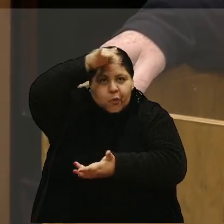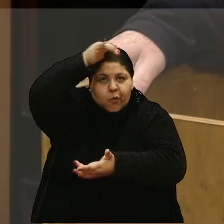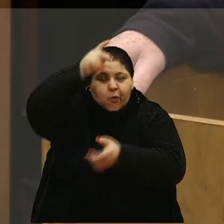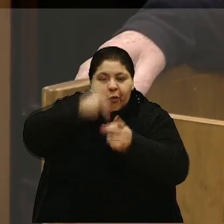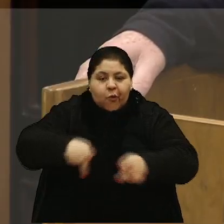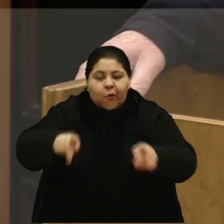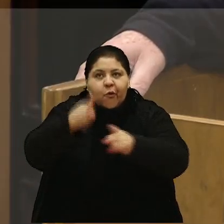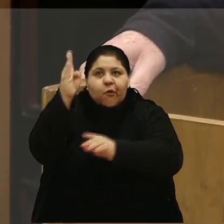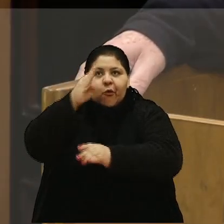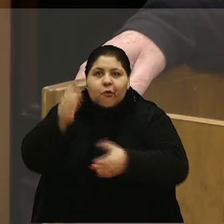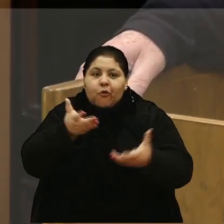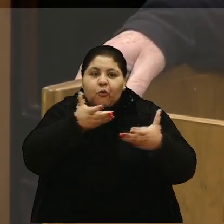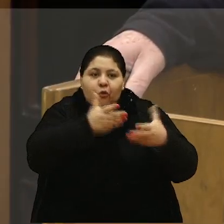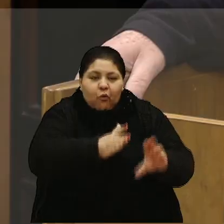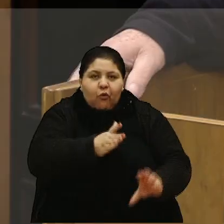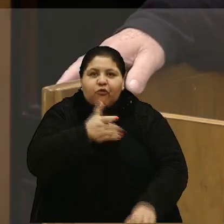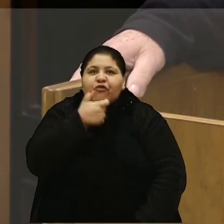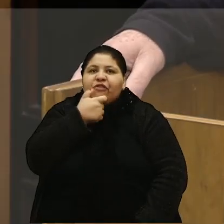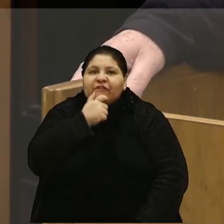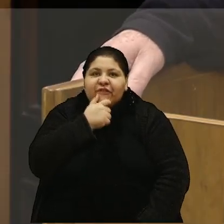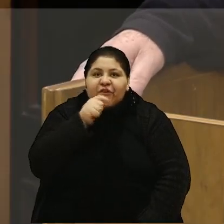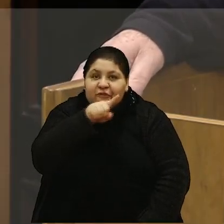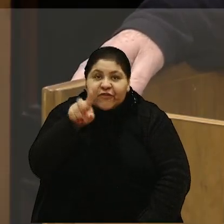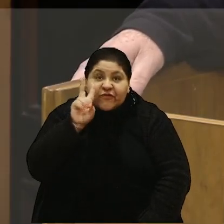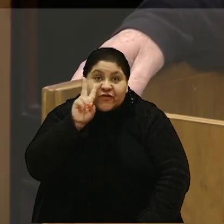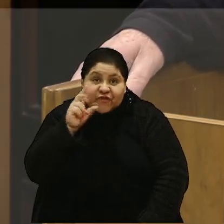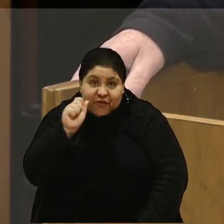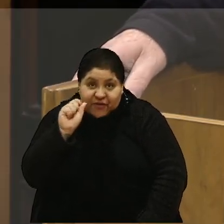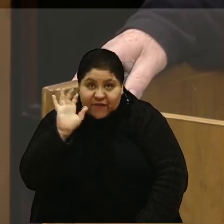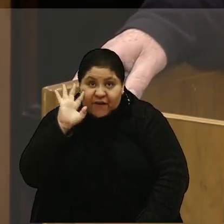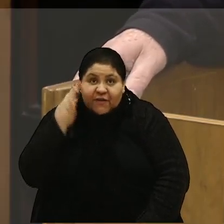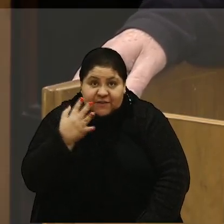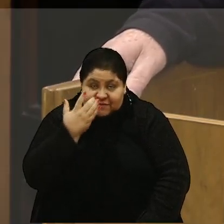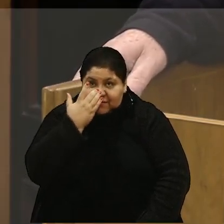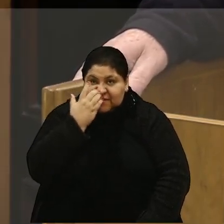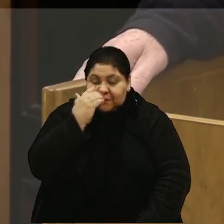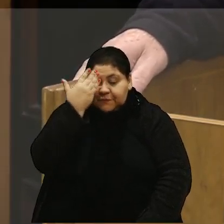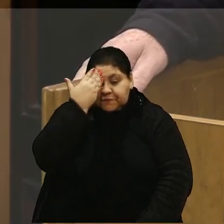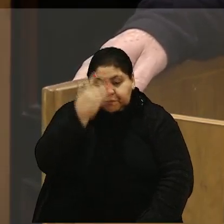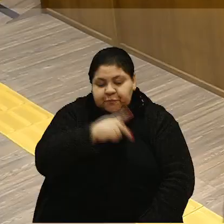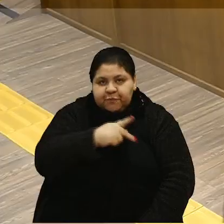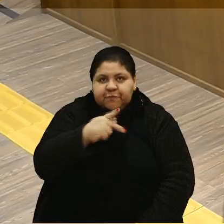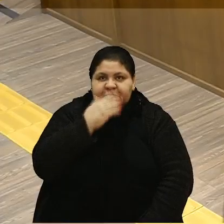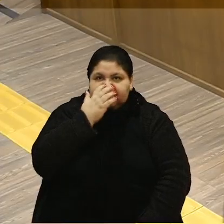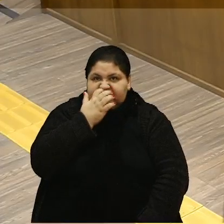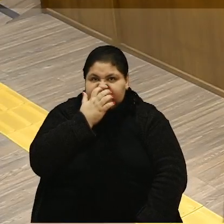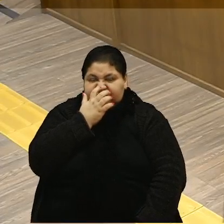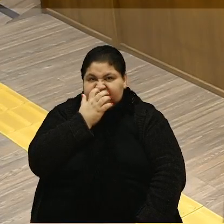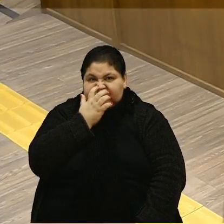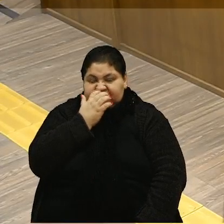brasileiro contra os americanos, e aí vocês vão ver o que vai acontecer. Obrigado, senhor presidente.